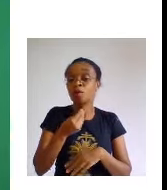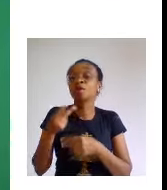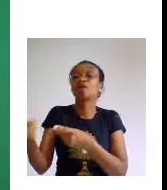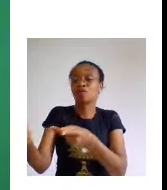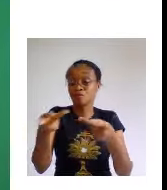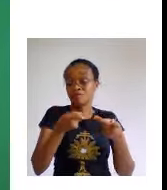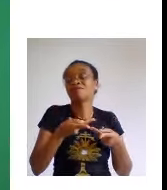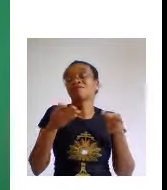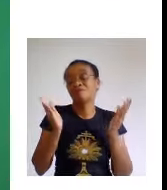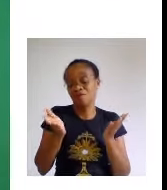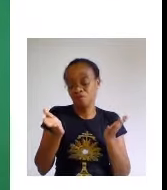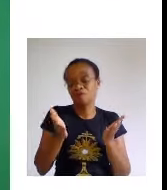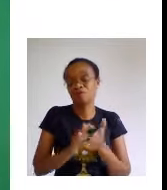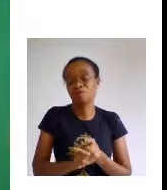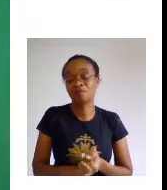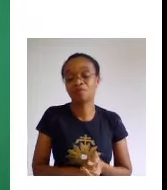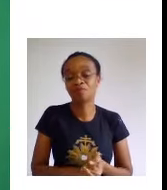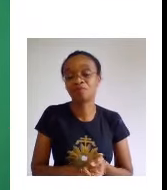no dia de hoje.